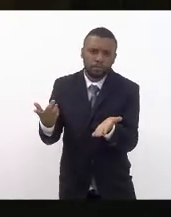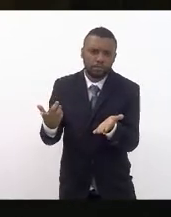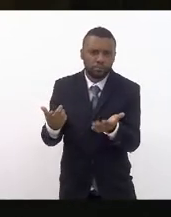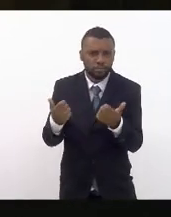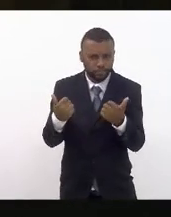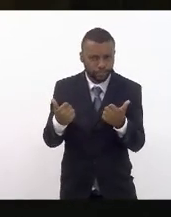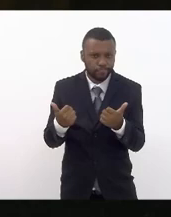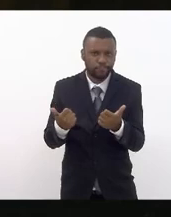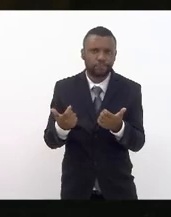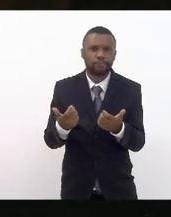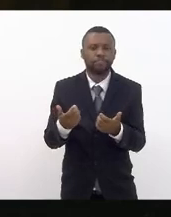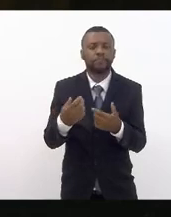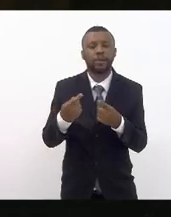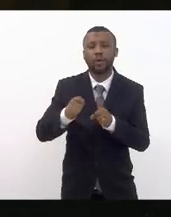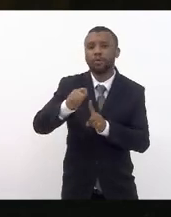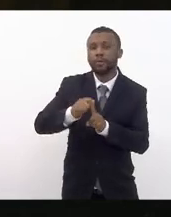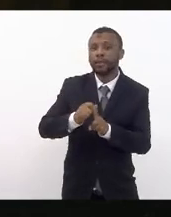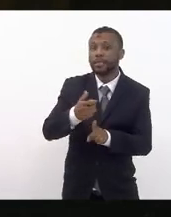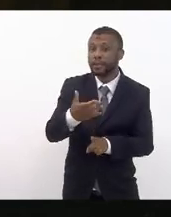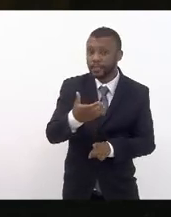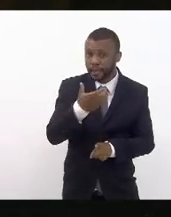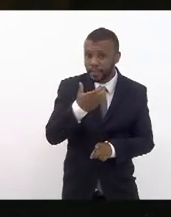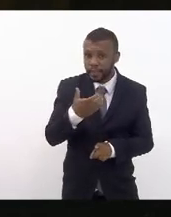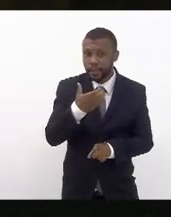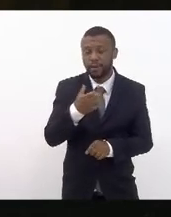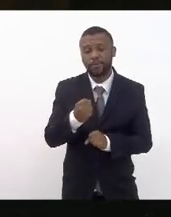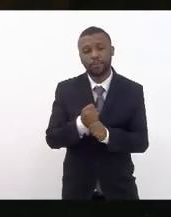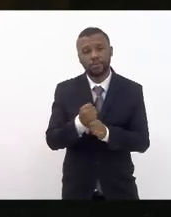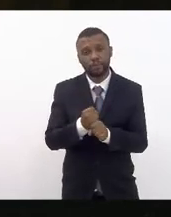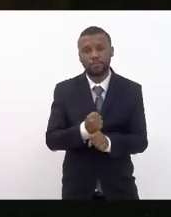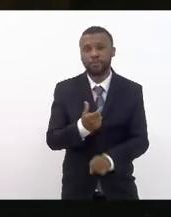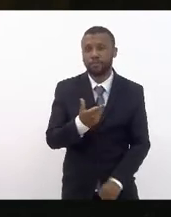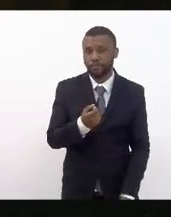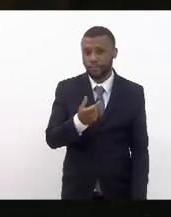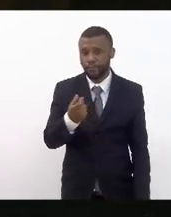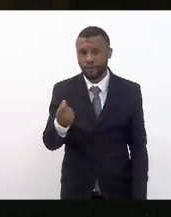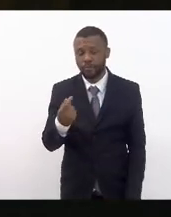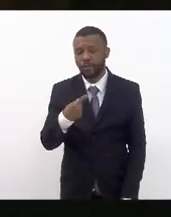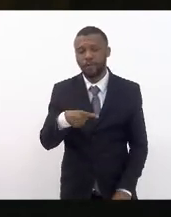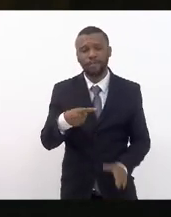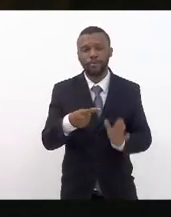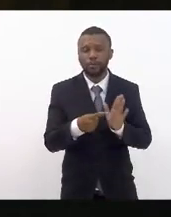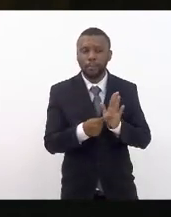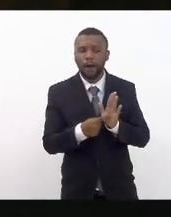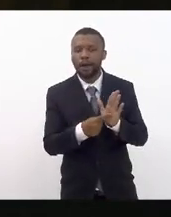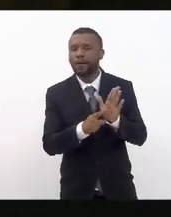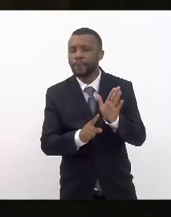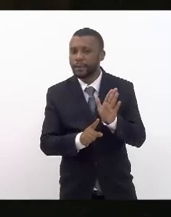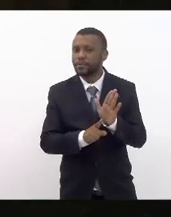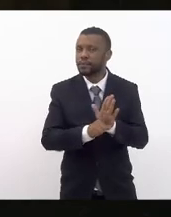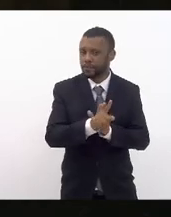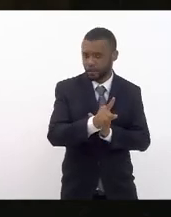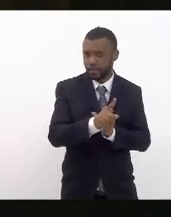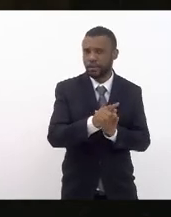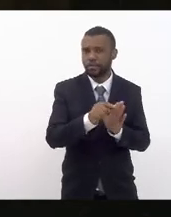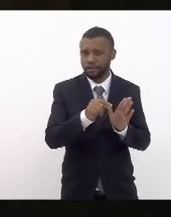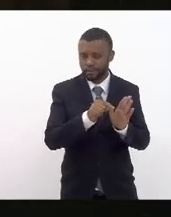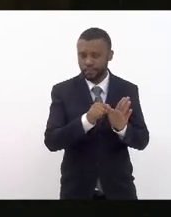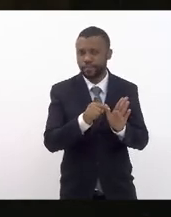não é? E em dezembro de 2020, eu fiz uma indicação para